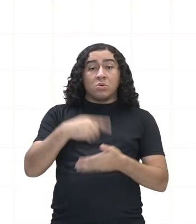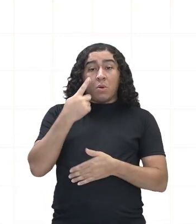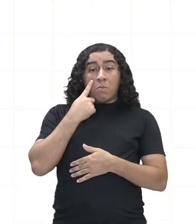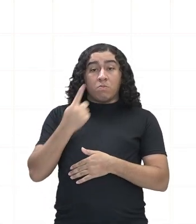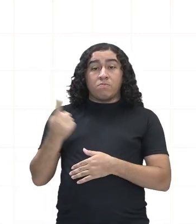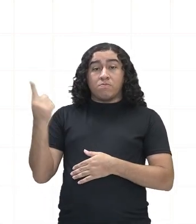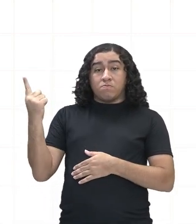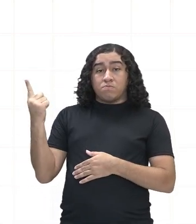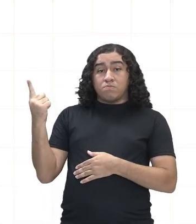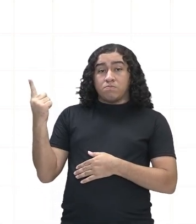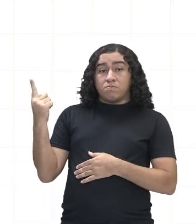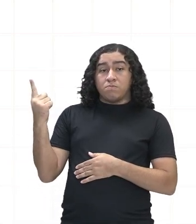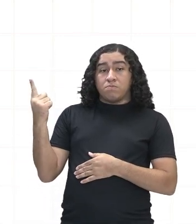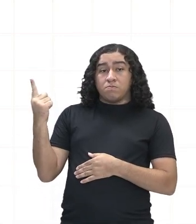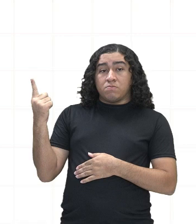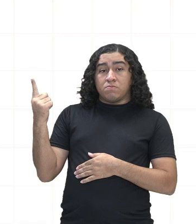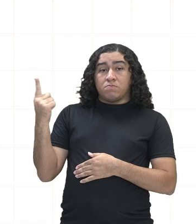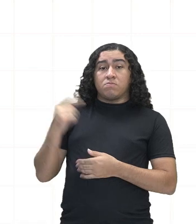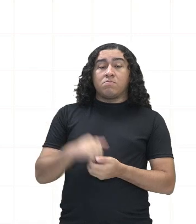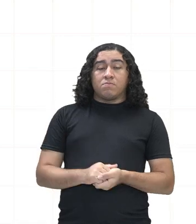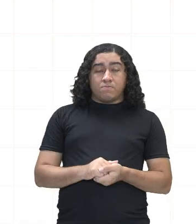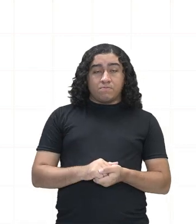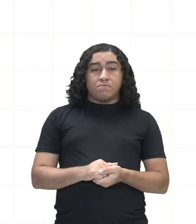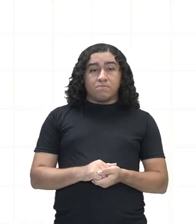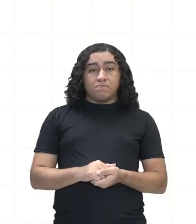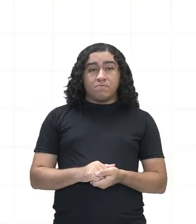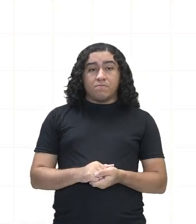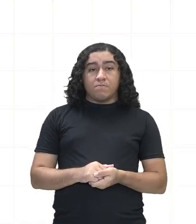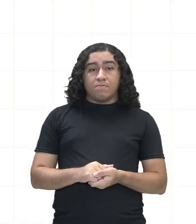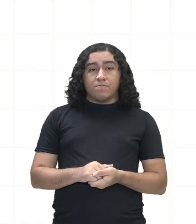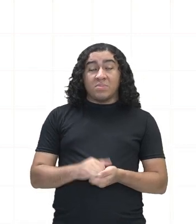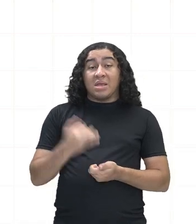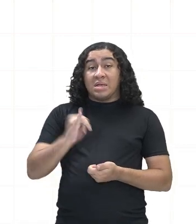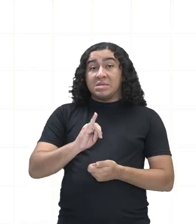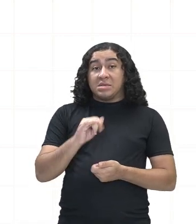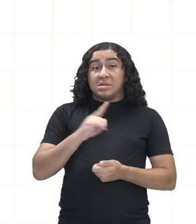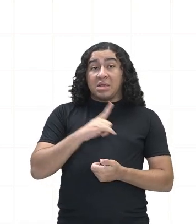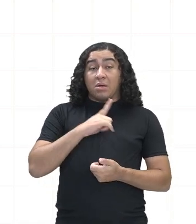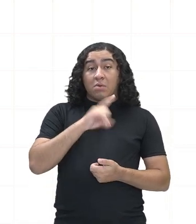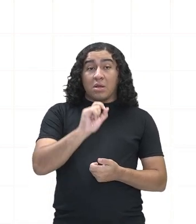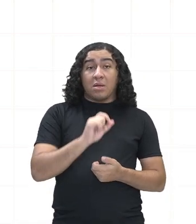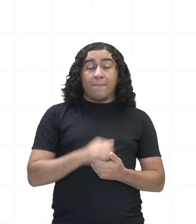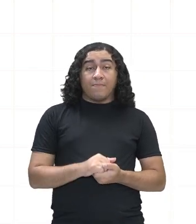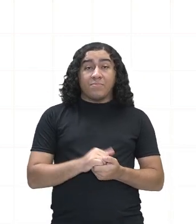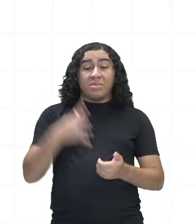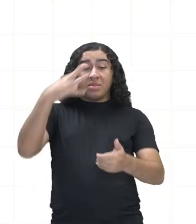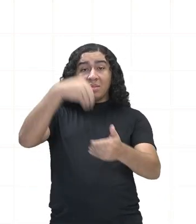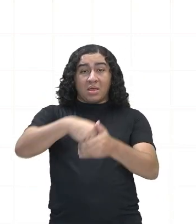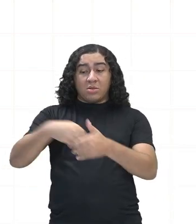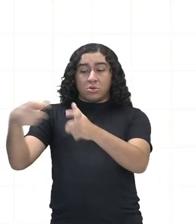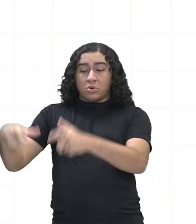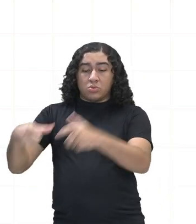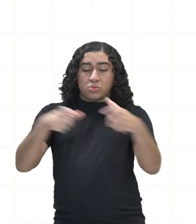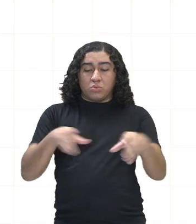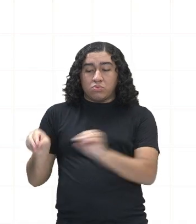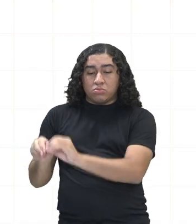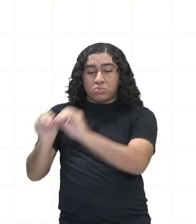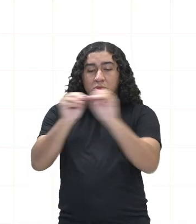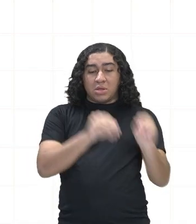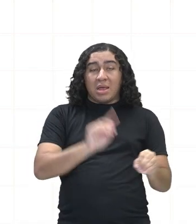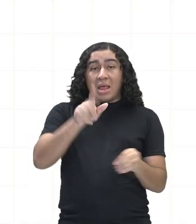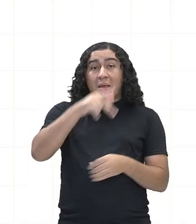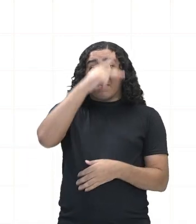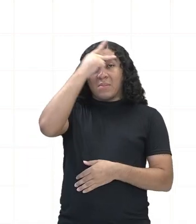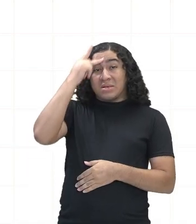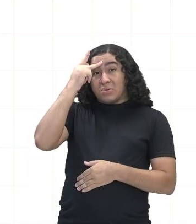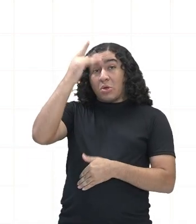isso que a gente falou de migração interna lá atrás, né? Quando a gente tem um deslocado interno, a gente está falando das pessoas que